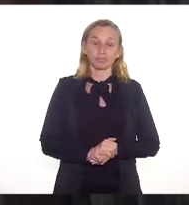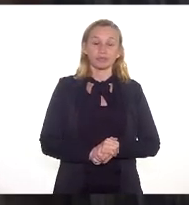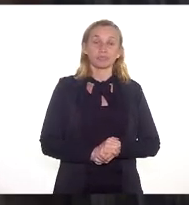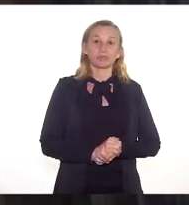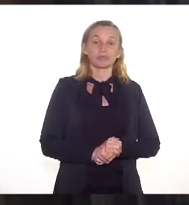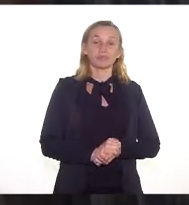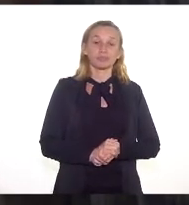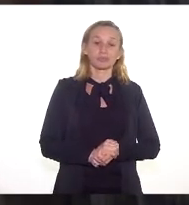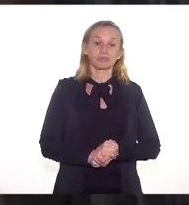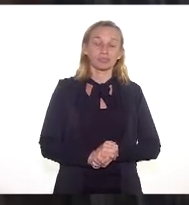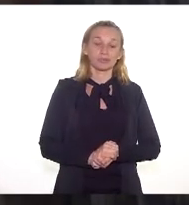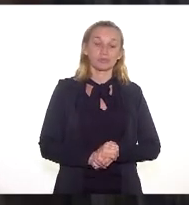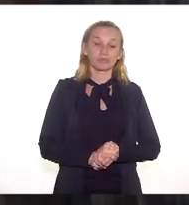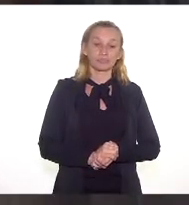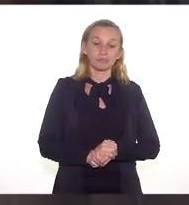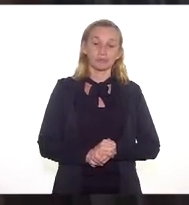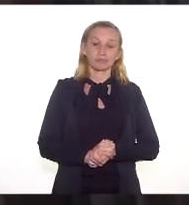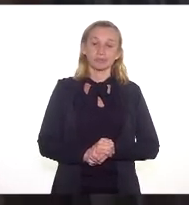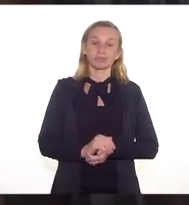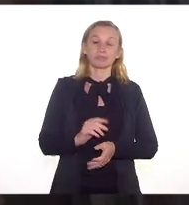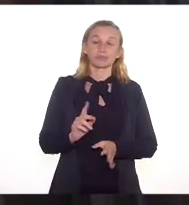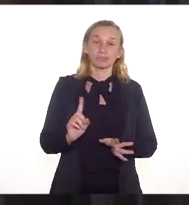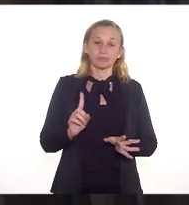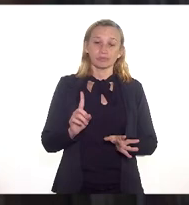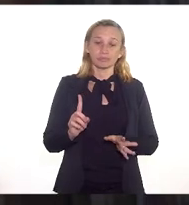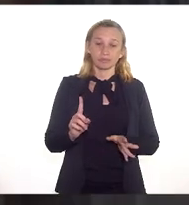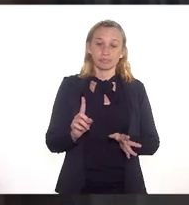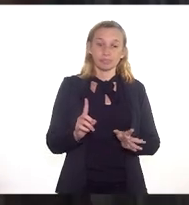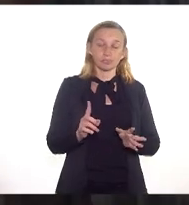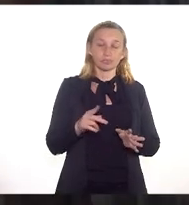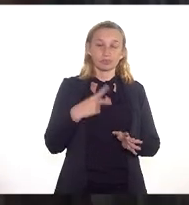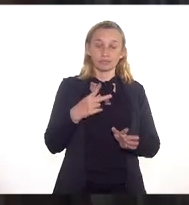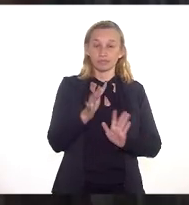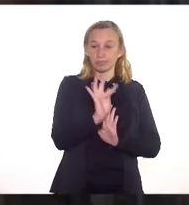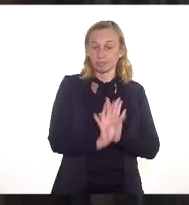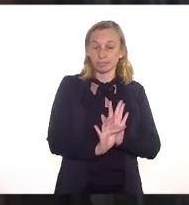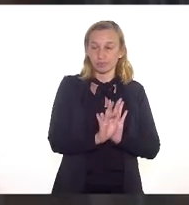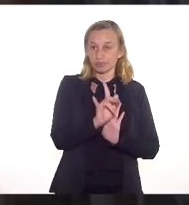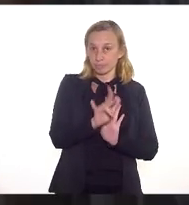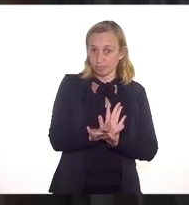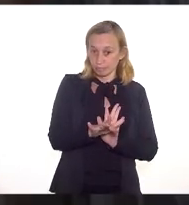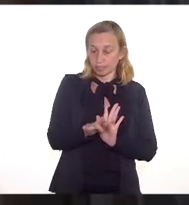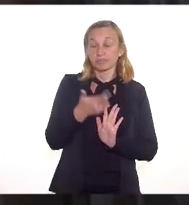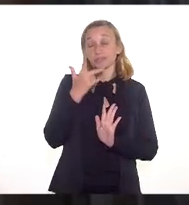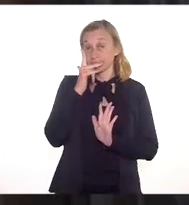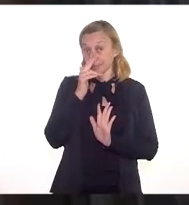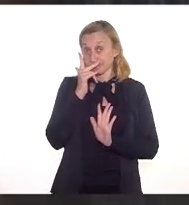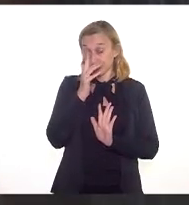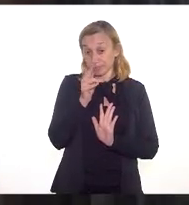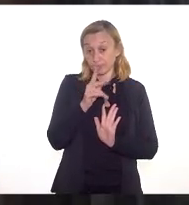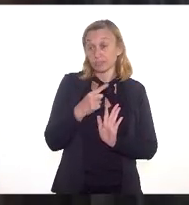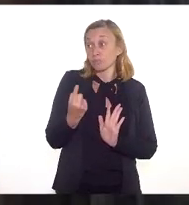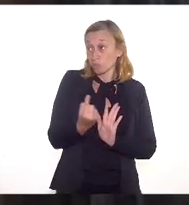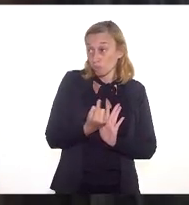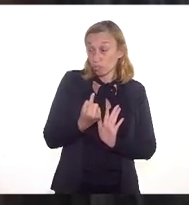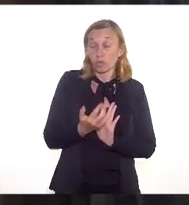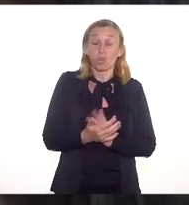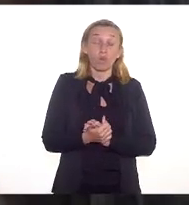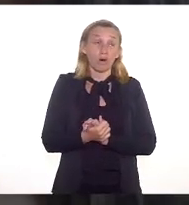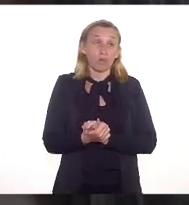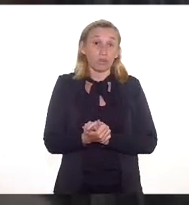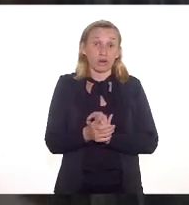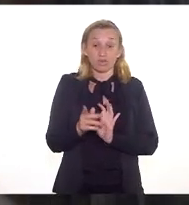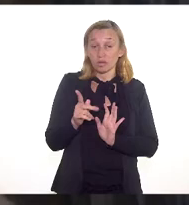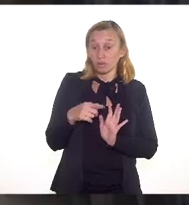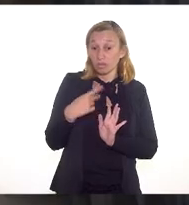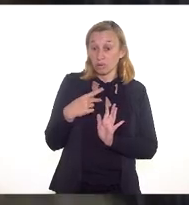ficar essa coisa diferente, um texto diferente, e parece que a gente... Porque nós não